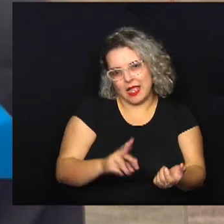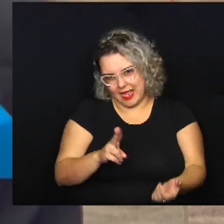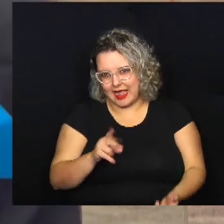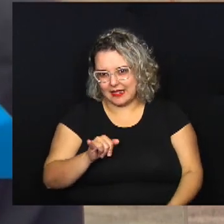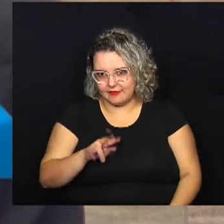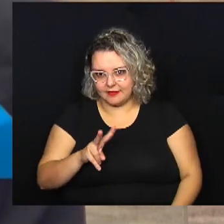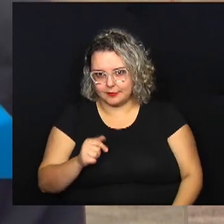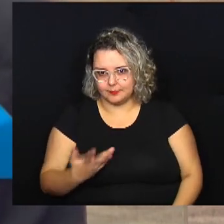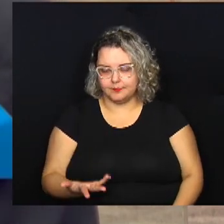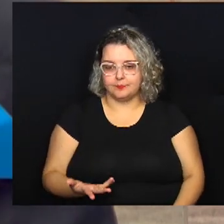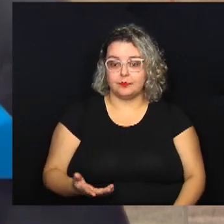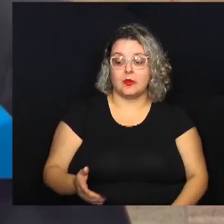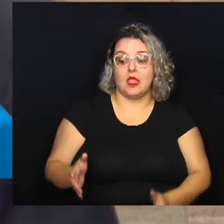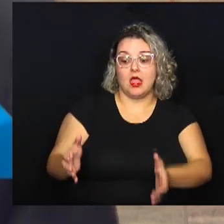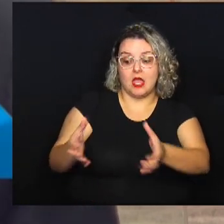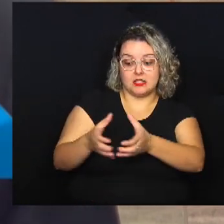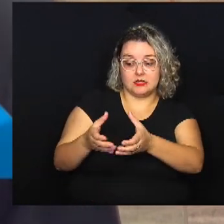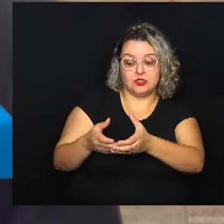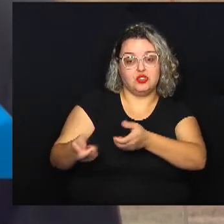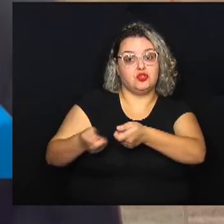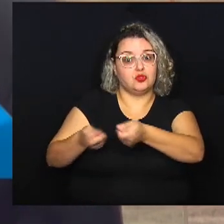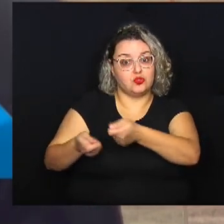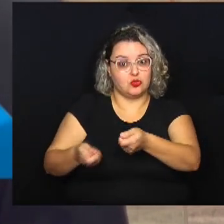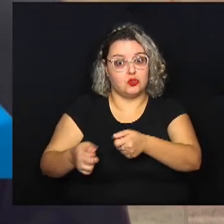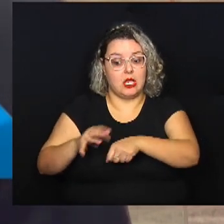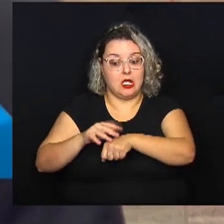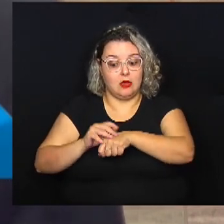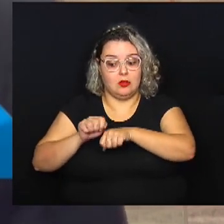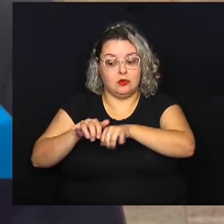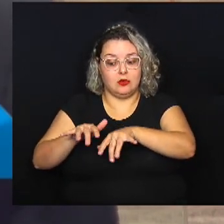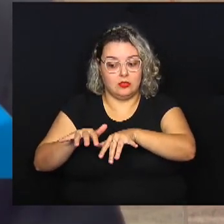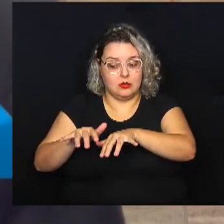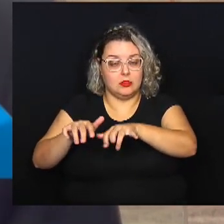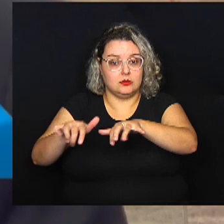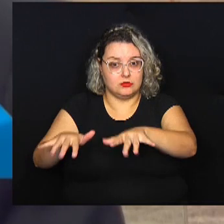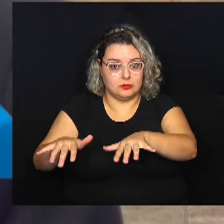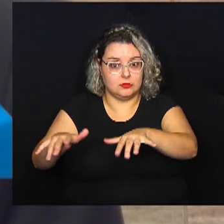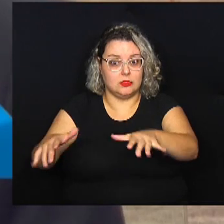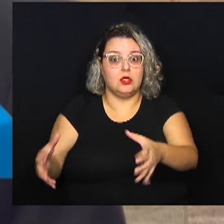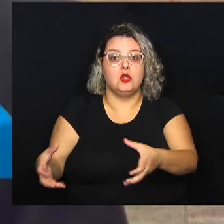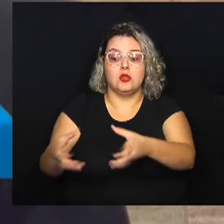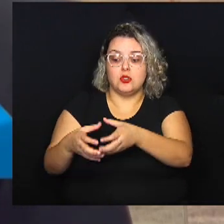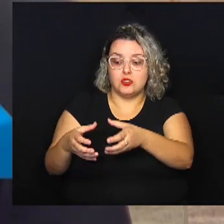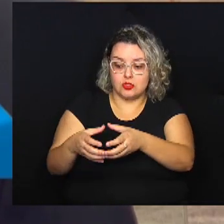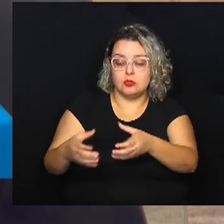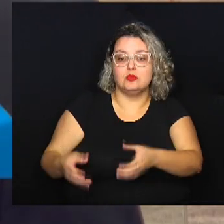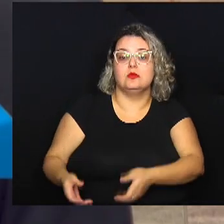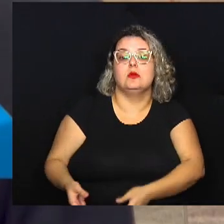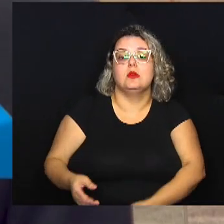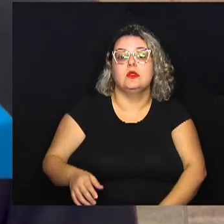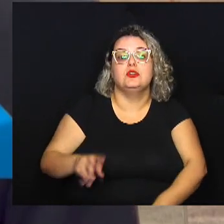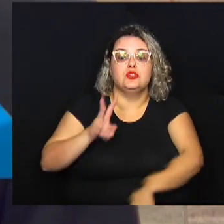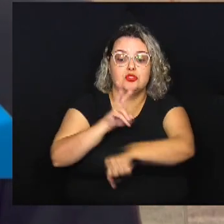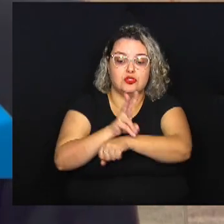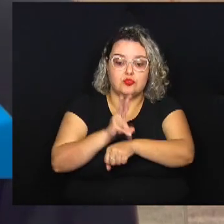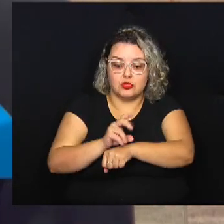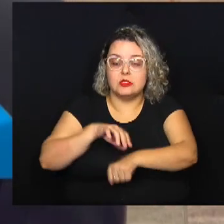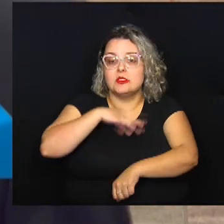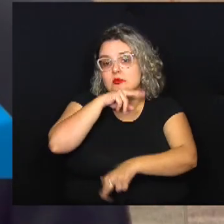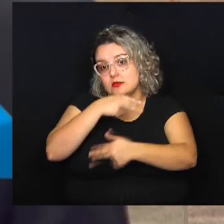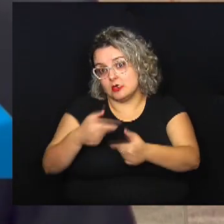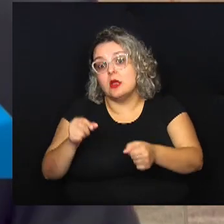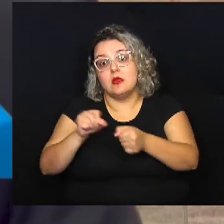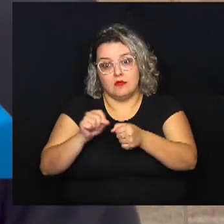agentes de controle a endemias informaram que no Departamento de Proteção e Bem-Estar Animal elas realizam, inclusive,